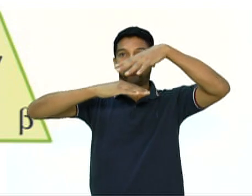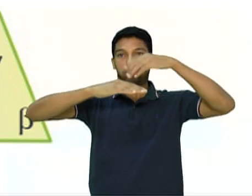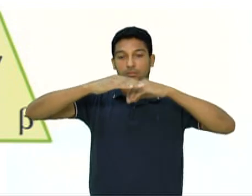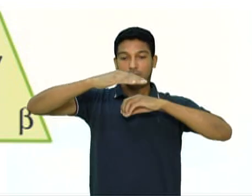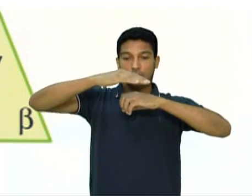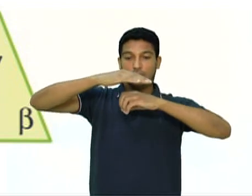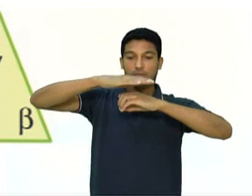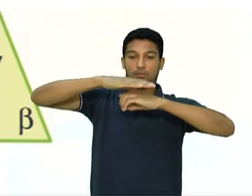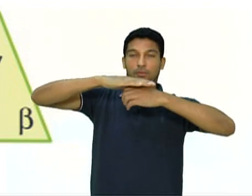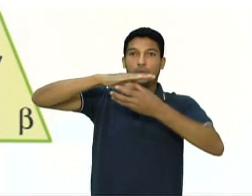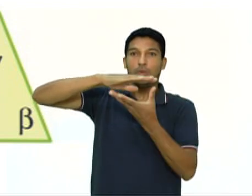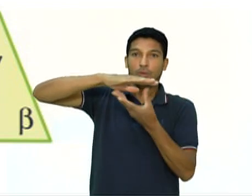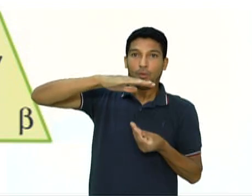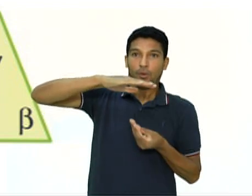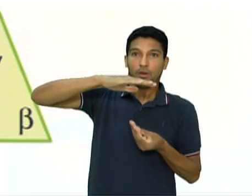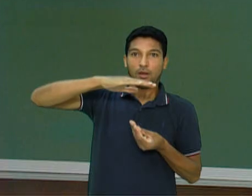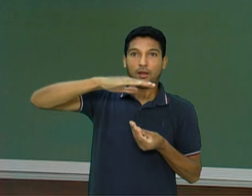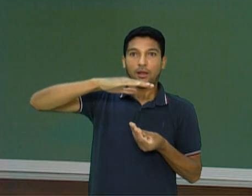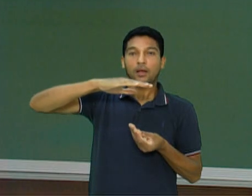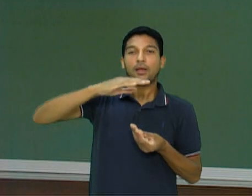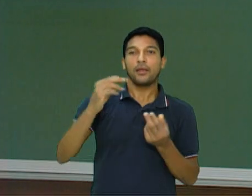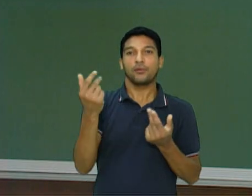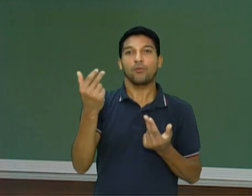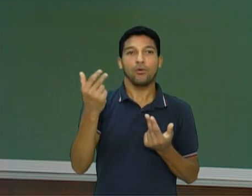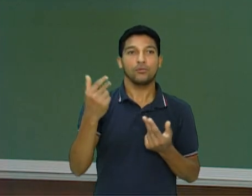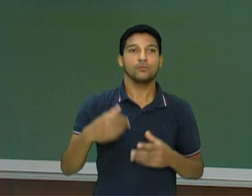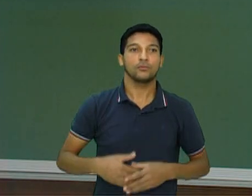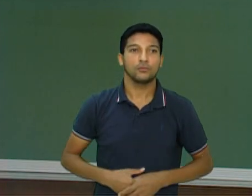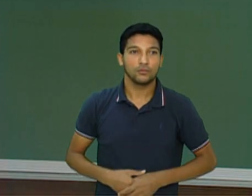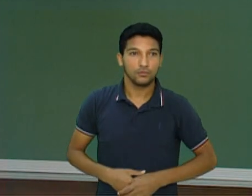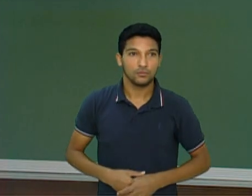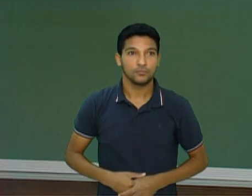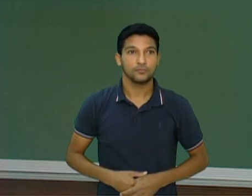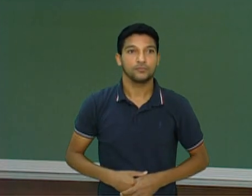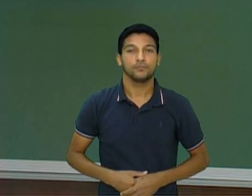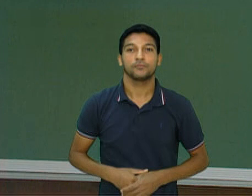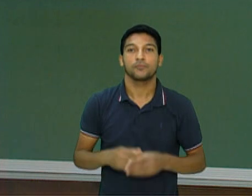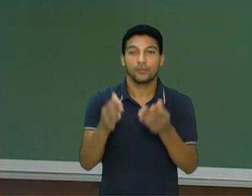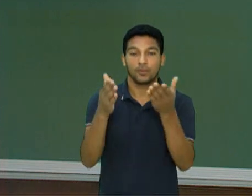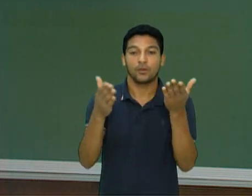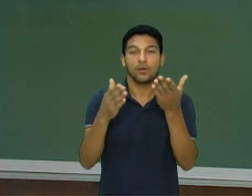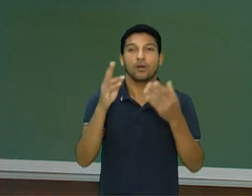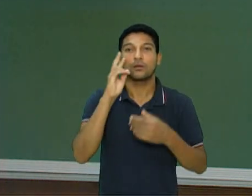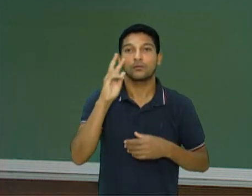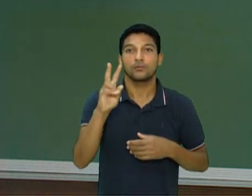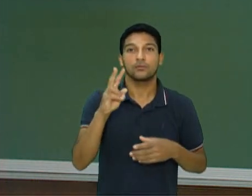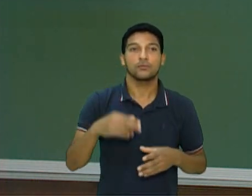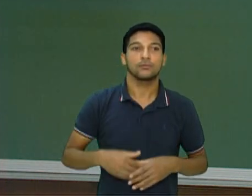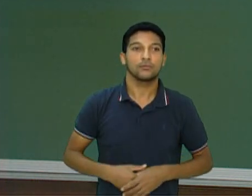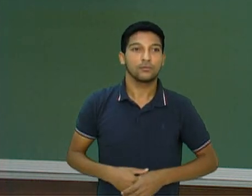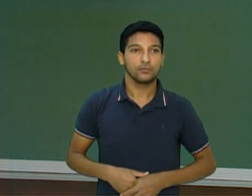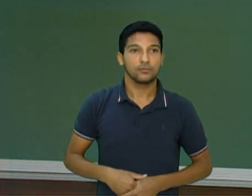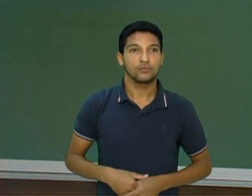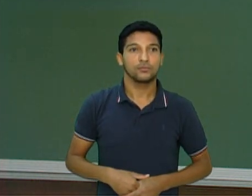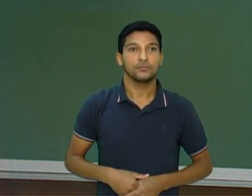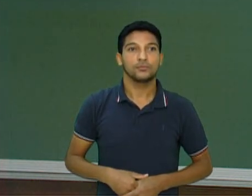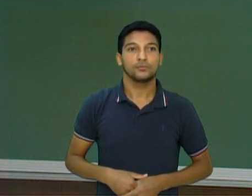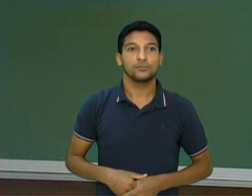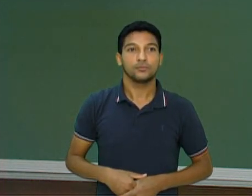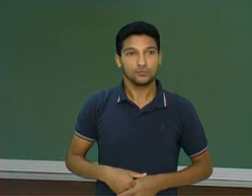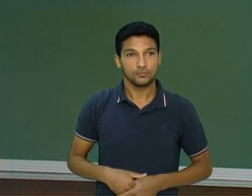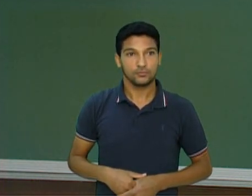ao objeto, né? Ao objeto que em questão ali, CD. Olha só nesse caso, veja agora o seguinte,